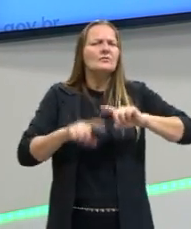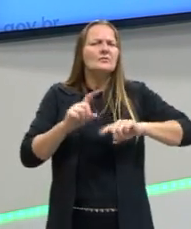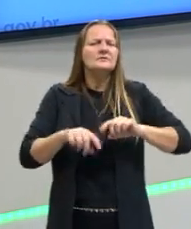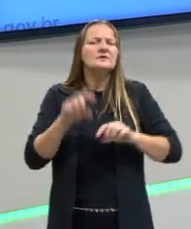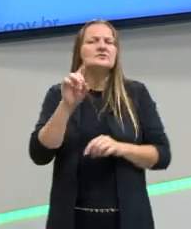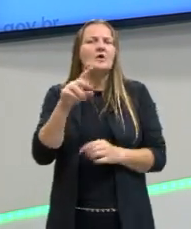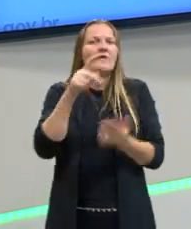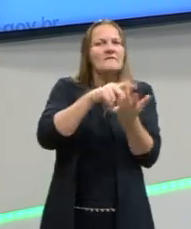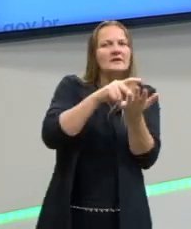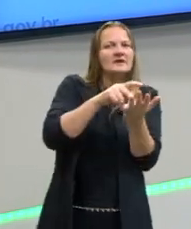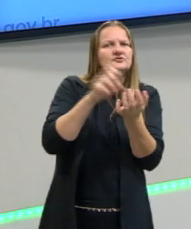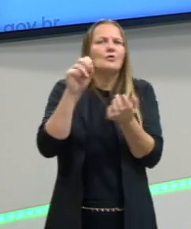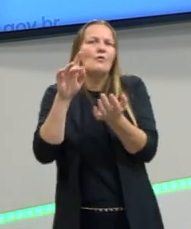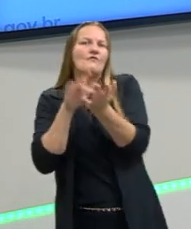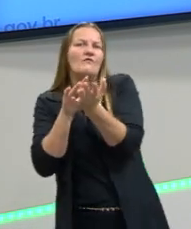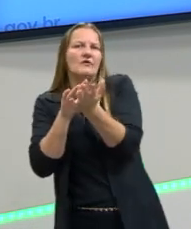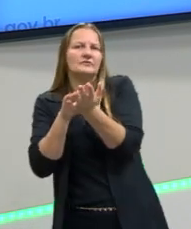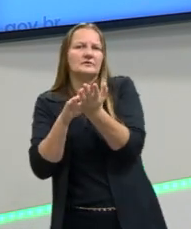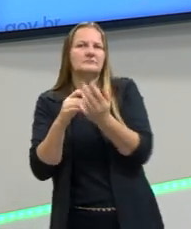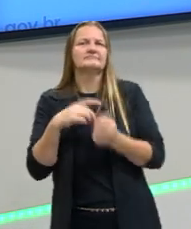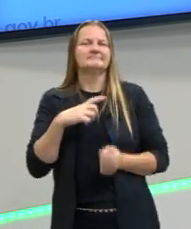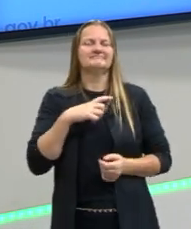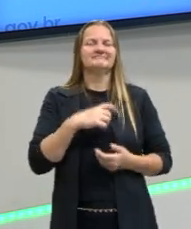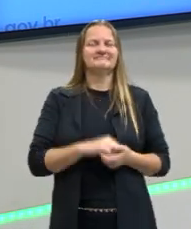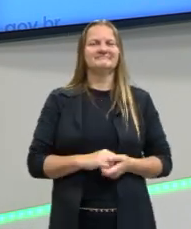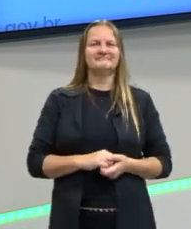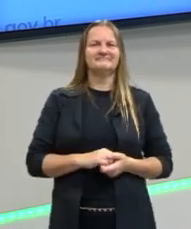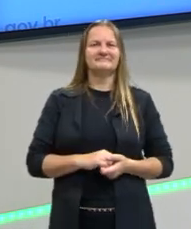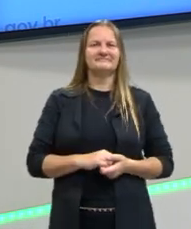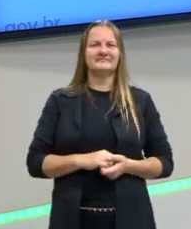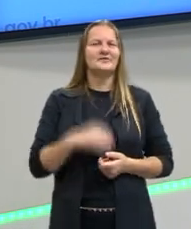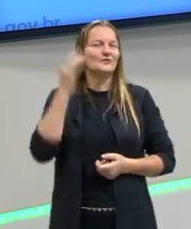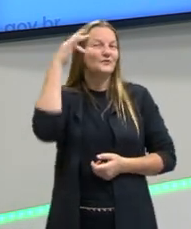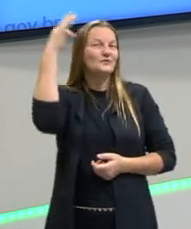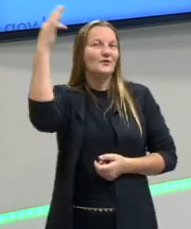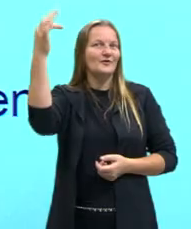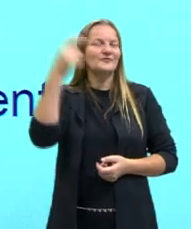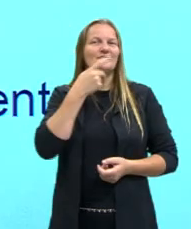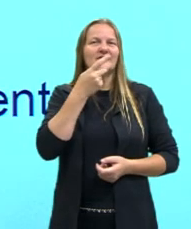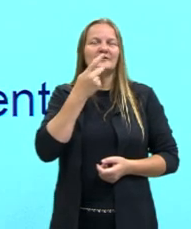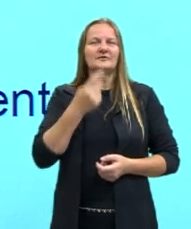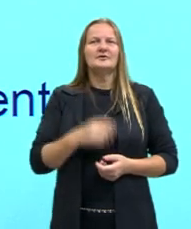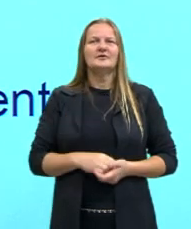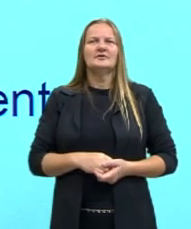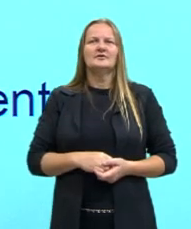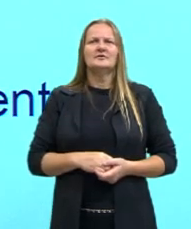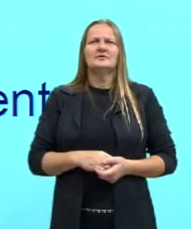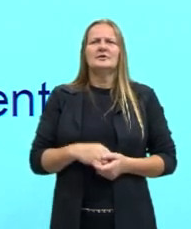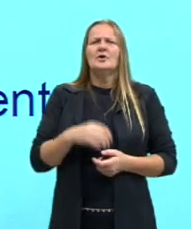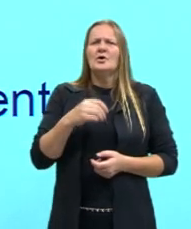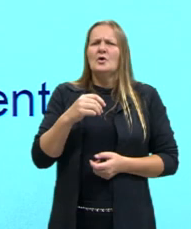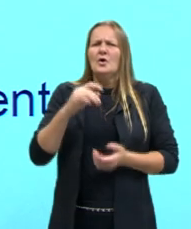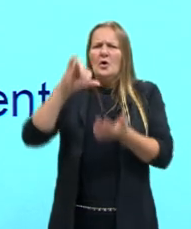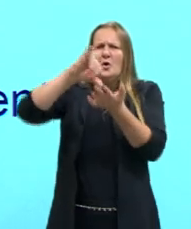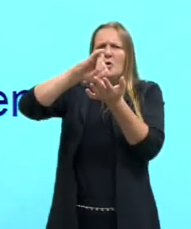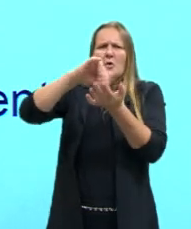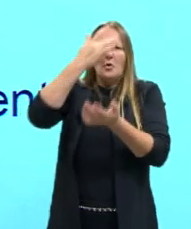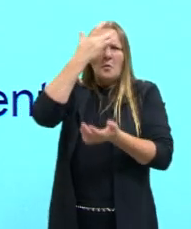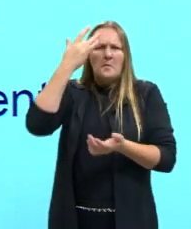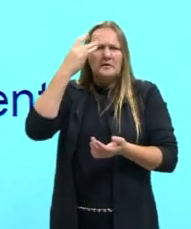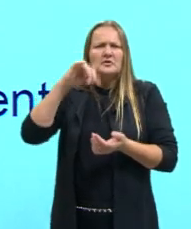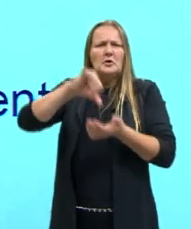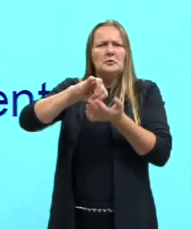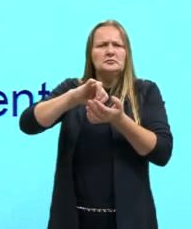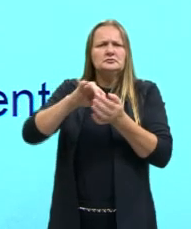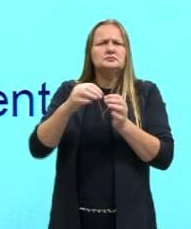o verdadeiras ou falsas vai dizer o os filósofos né E já os surfistas não o homem é a medida de todas